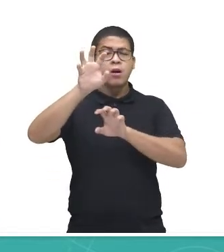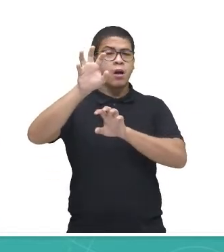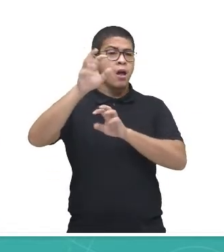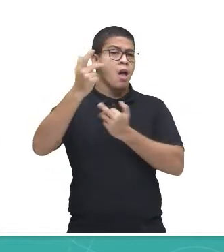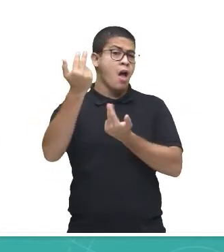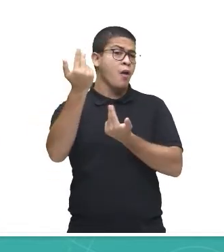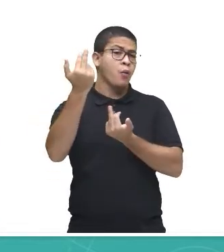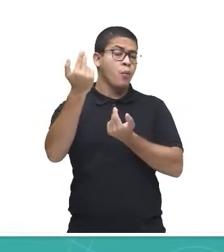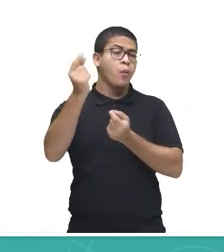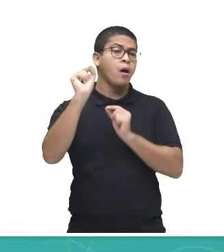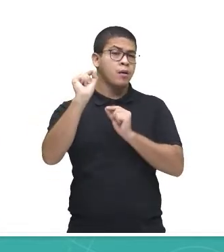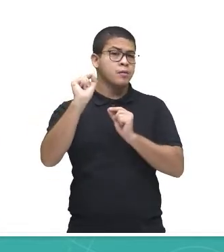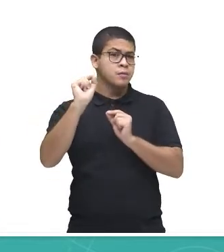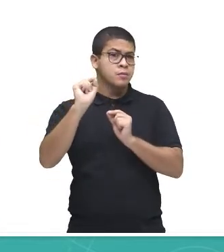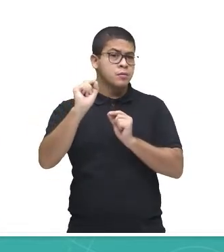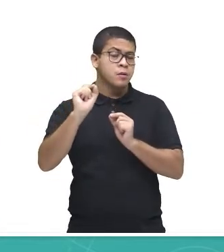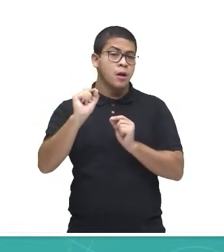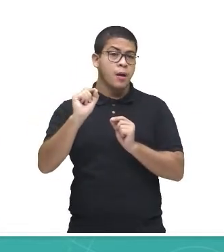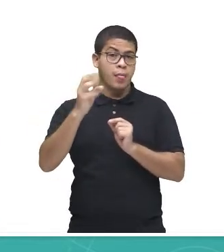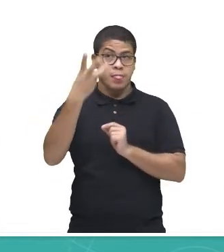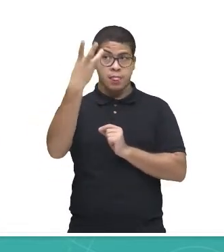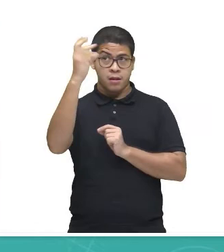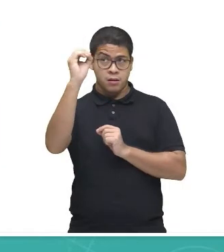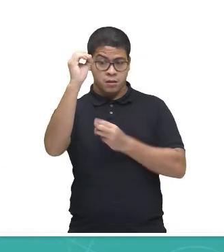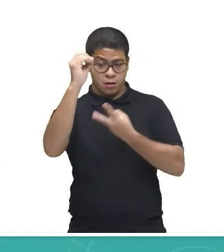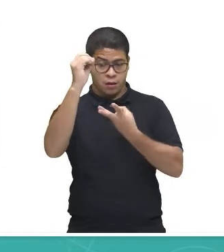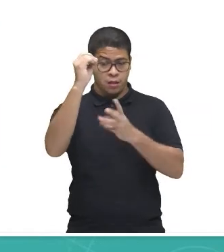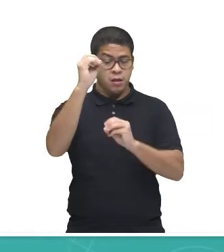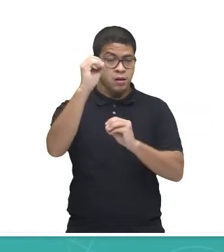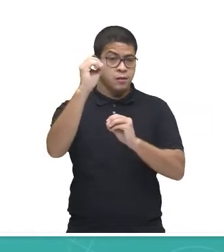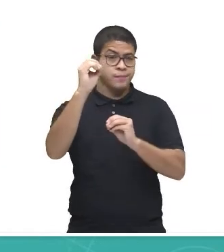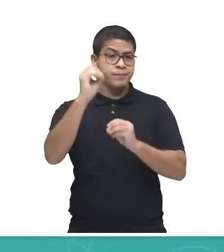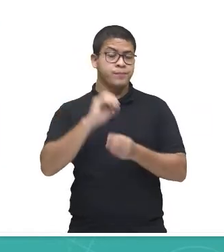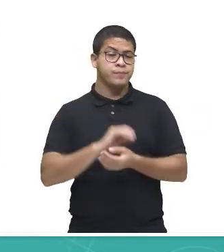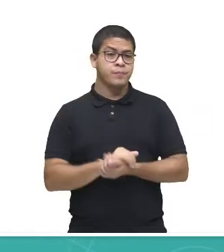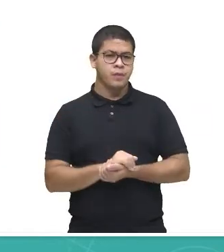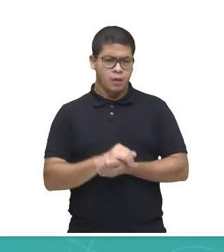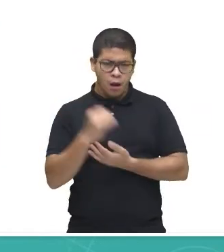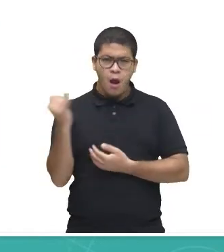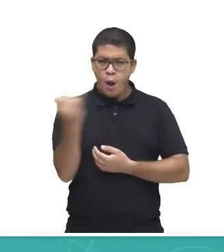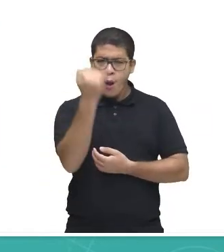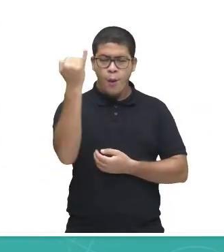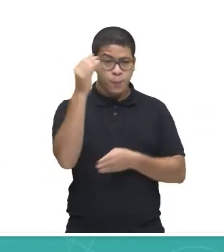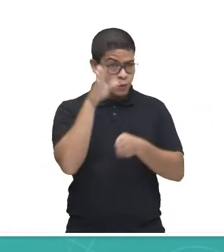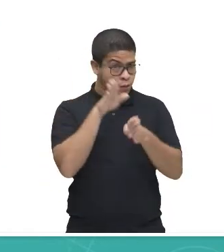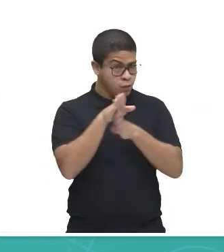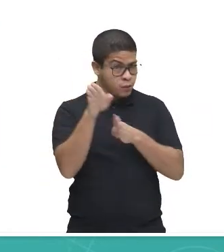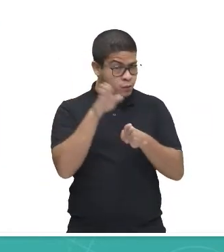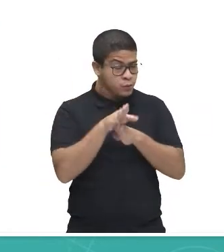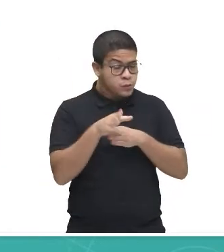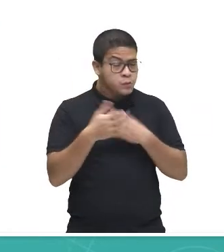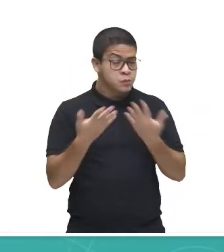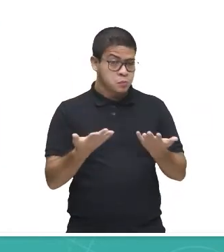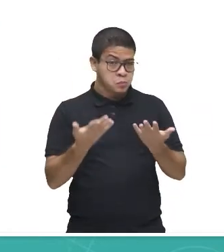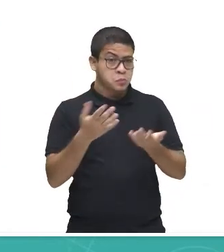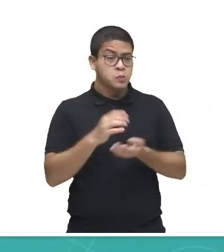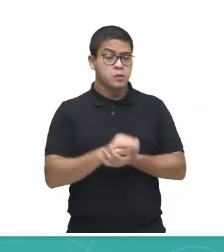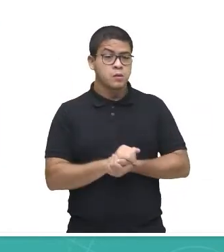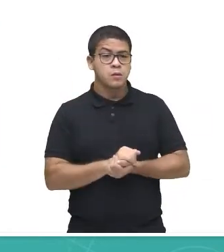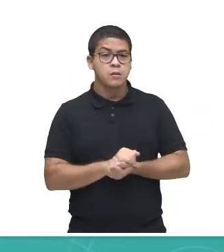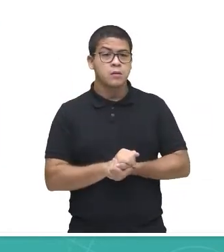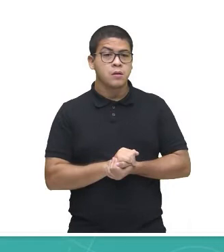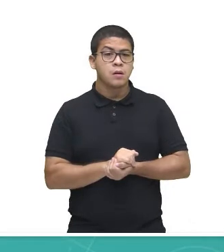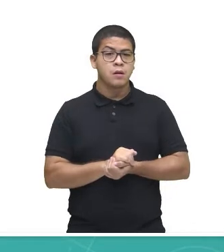reta paralela, beleza? Outra dica importante. Nesse caso, quando você tem